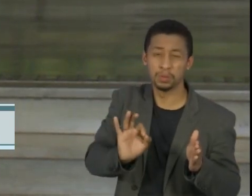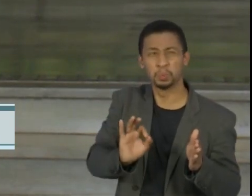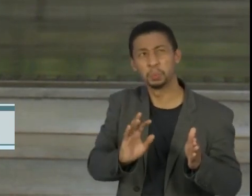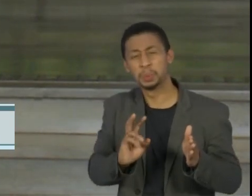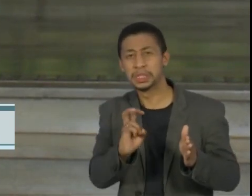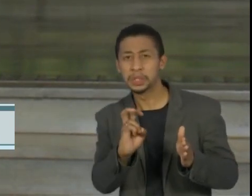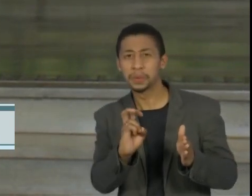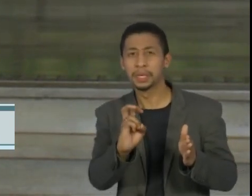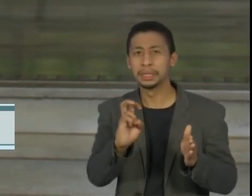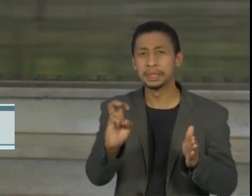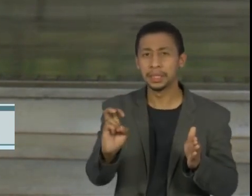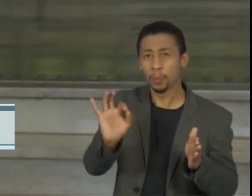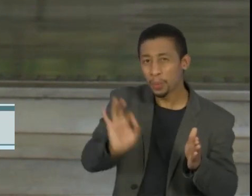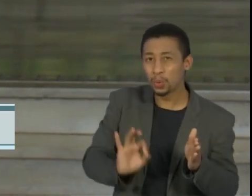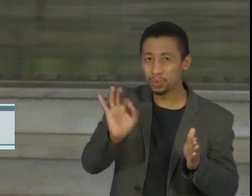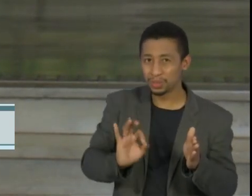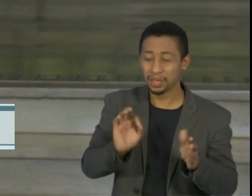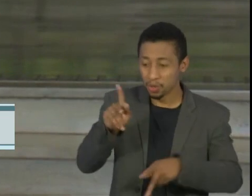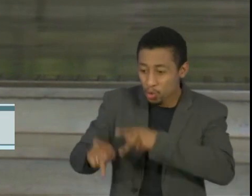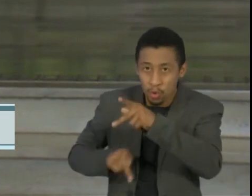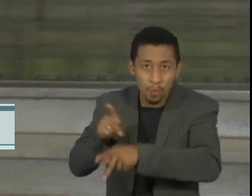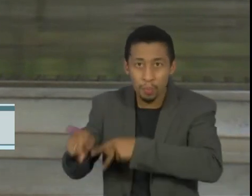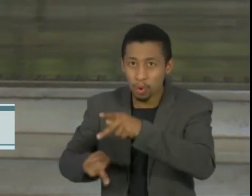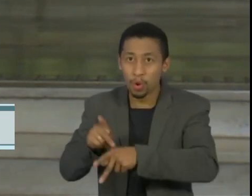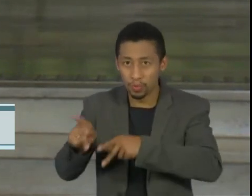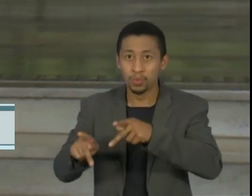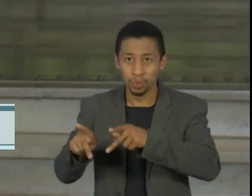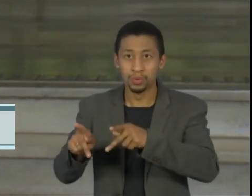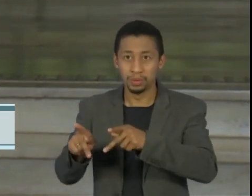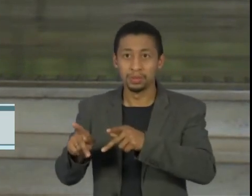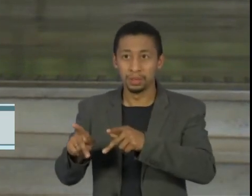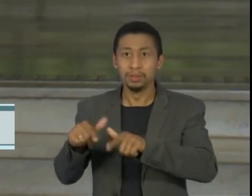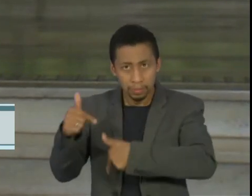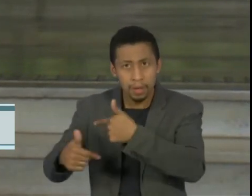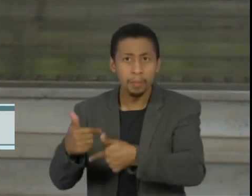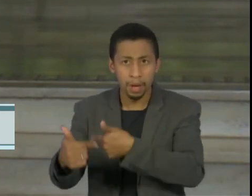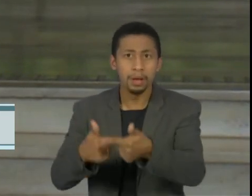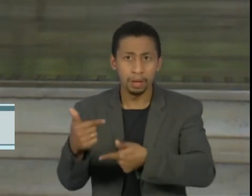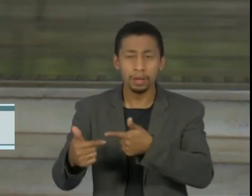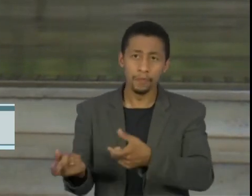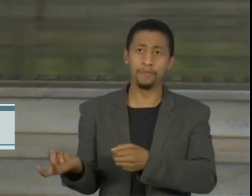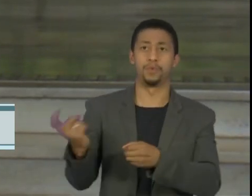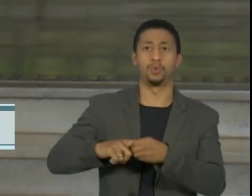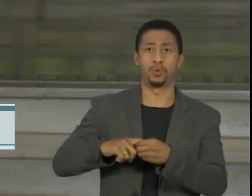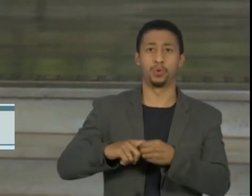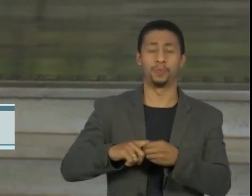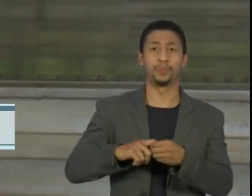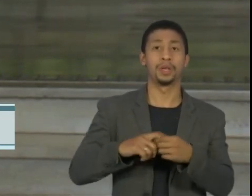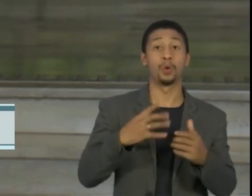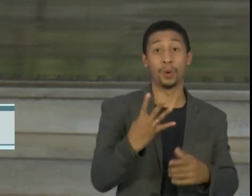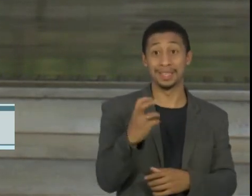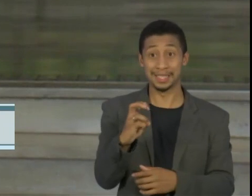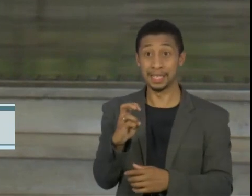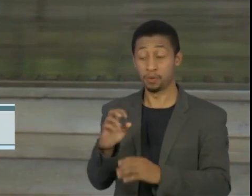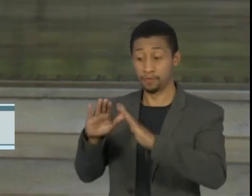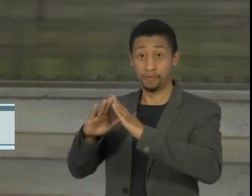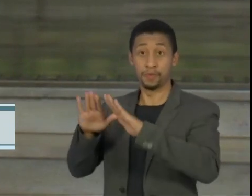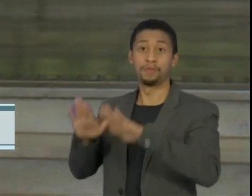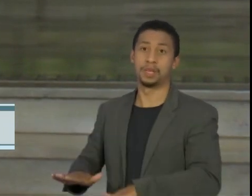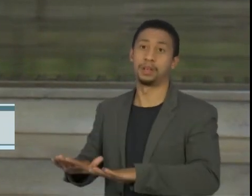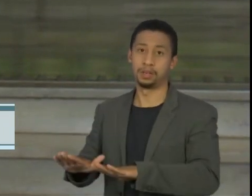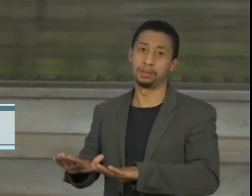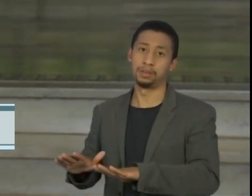55% da população ativa e 45% da população ainda em suas casas e devem permanecer, ou seja, nós